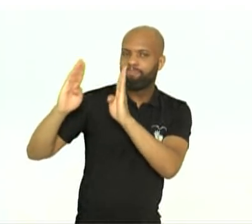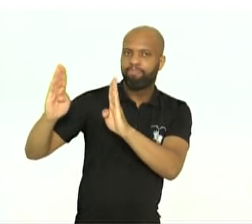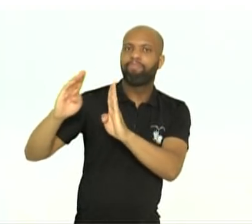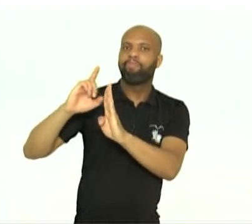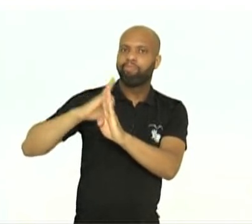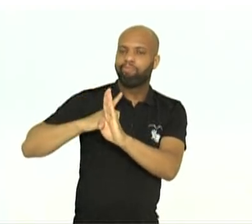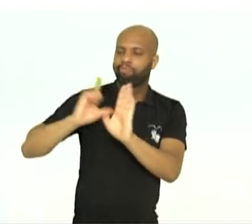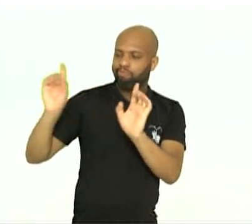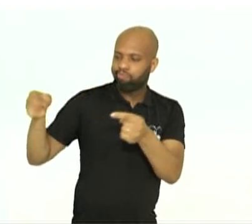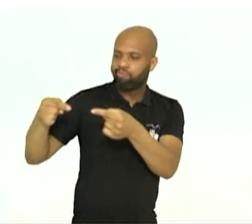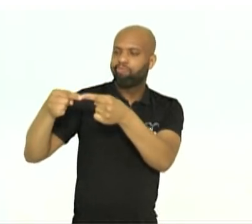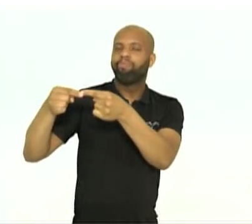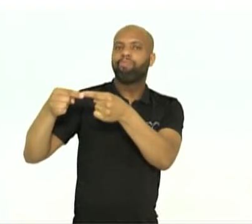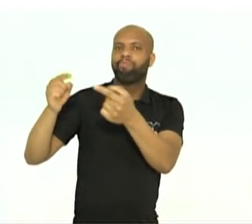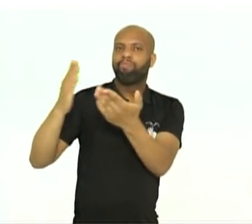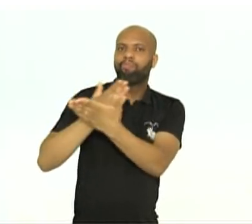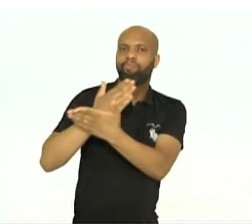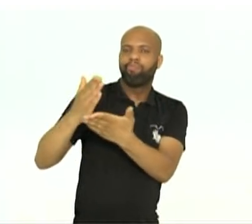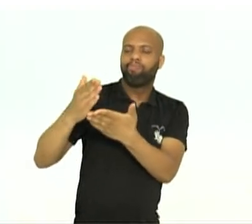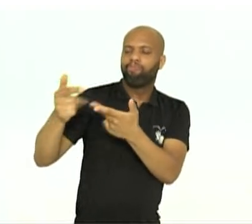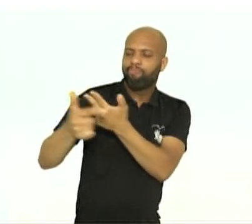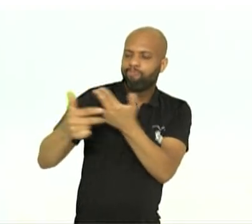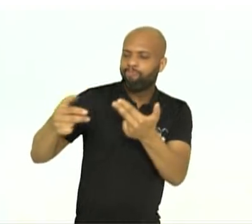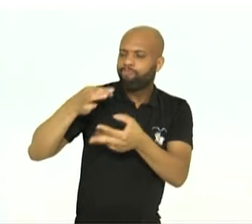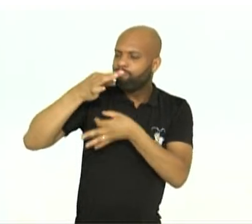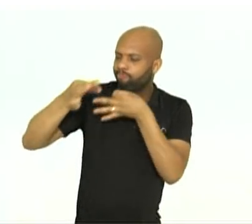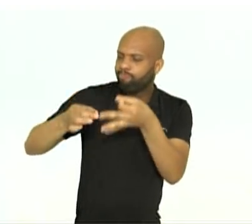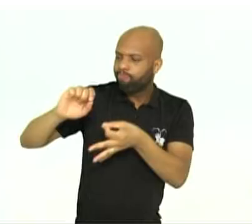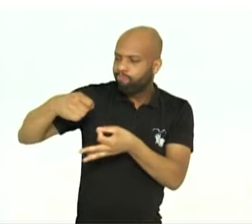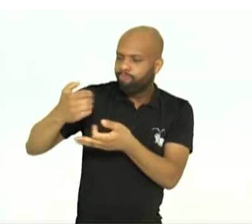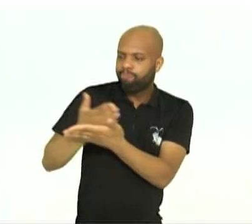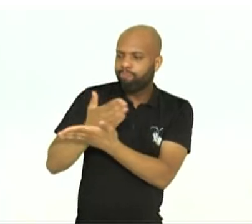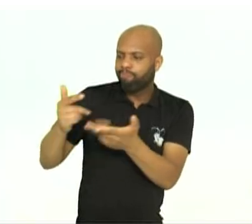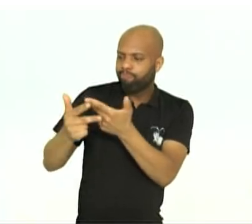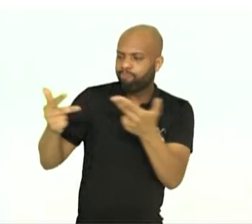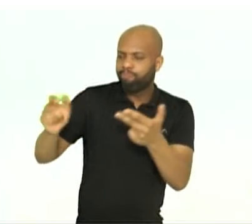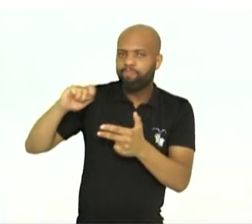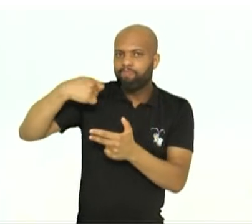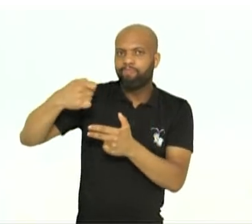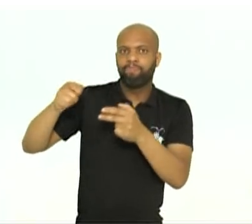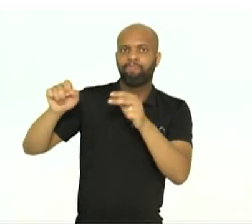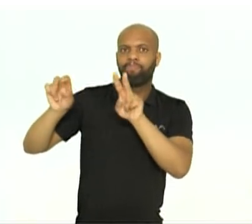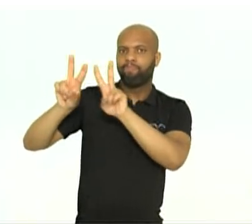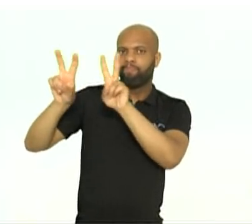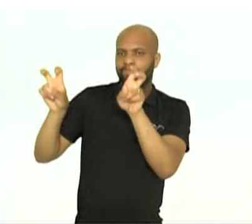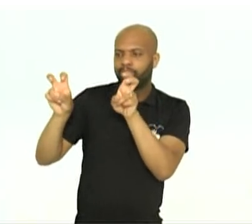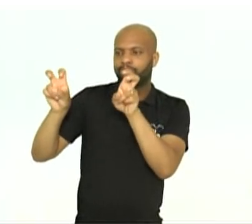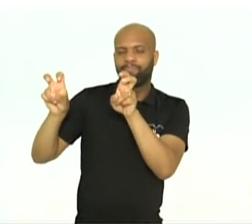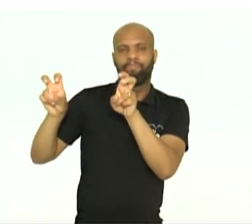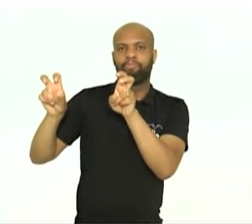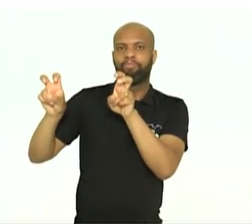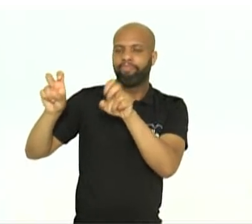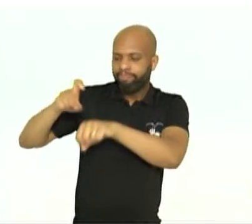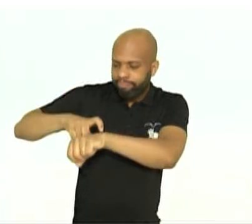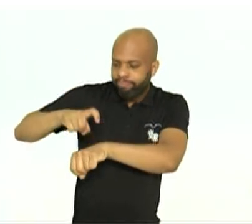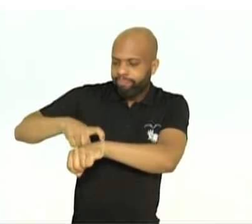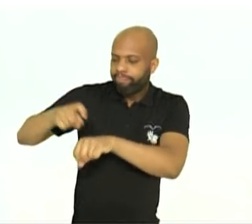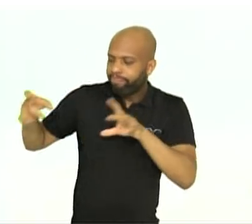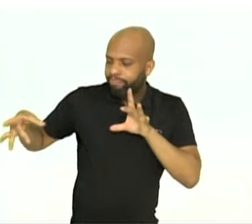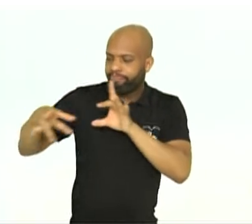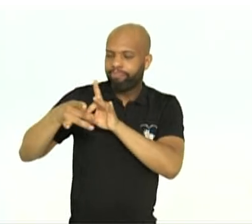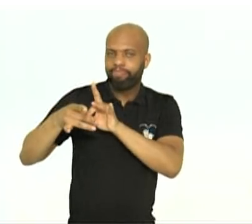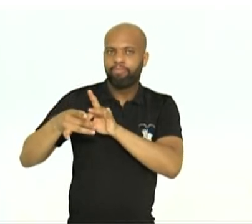tempo específico, tá? Ela tem uma validade mais curta. E requer o conhecimento contextual, ou seja,